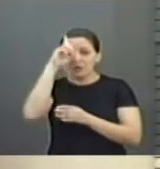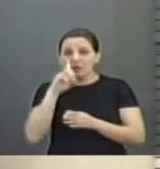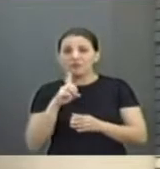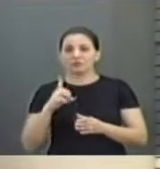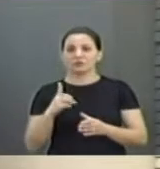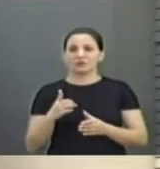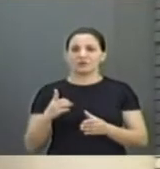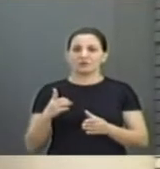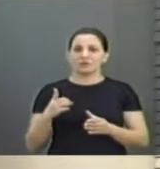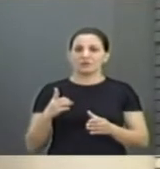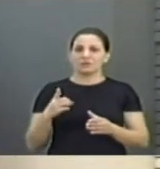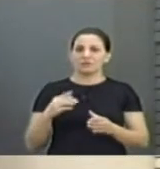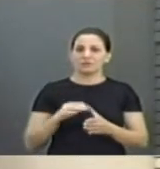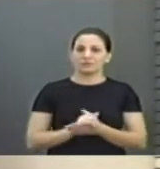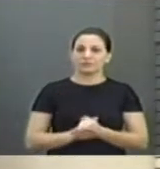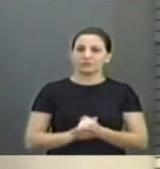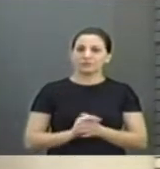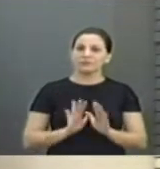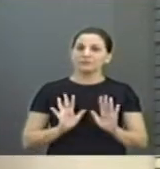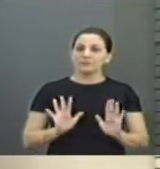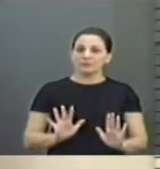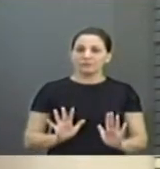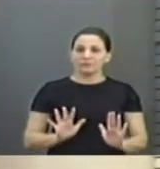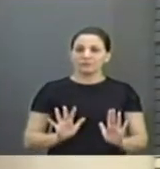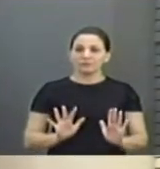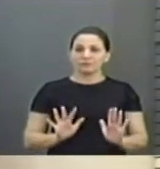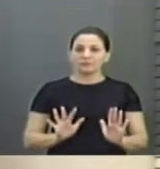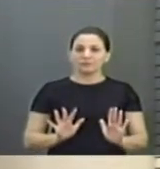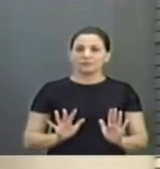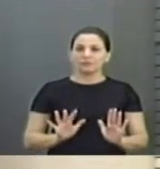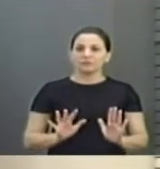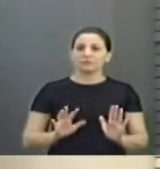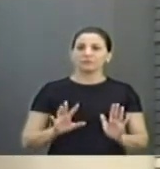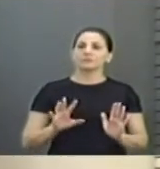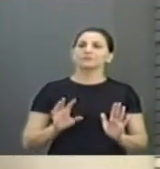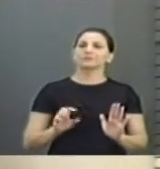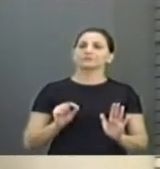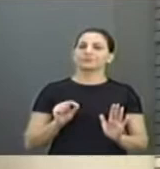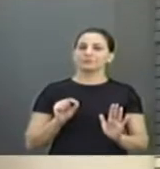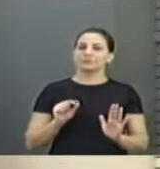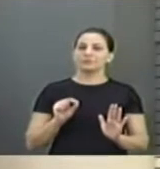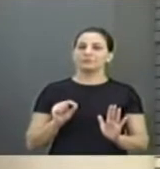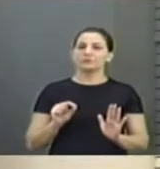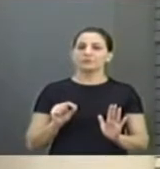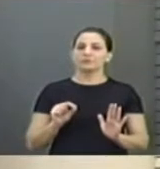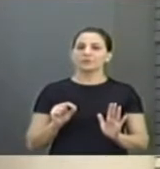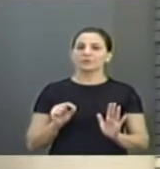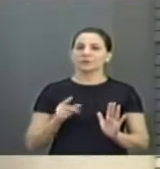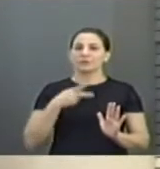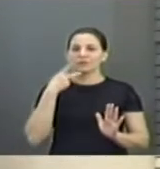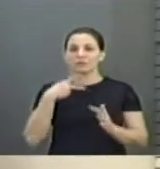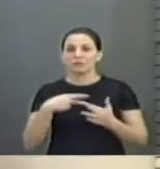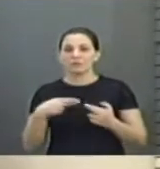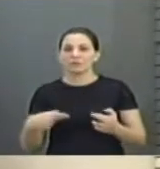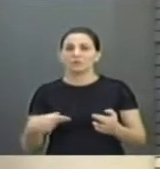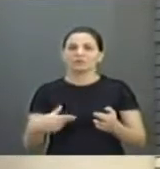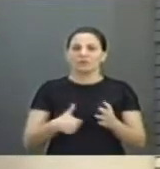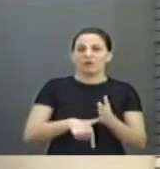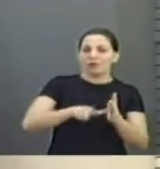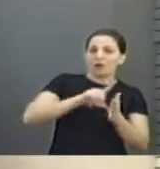Tá? Então, quer dizer, fazendo-se pré-julgamentos